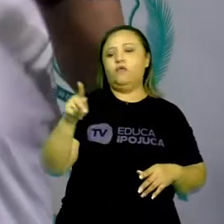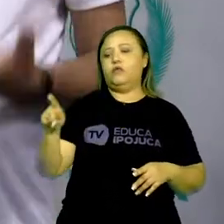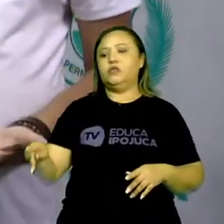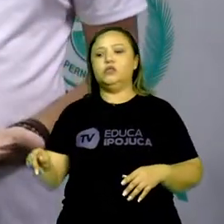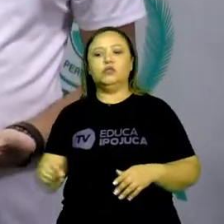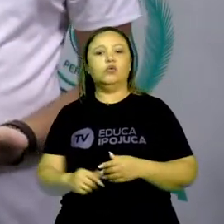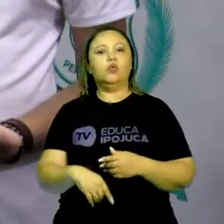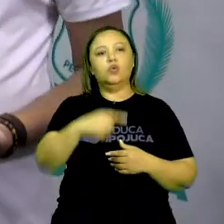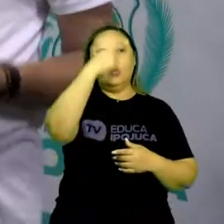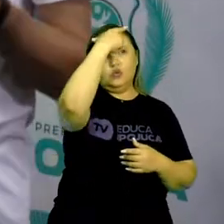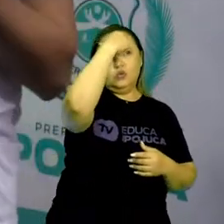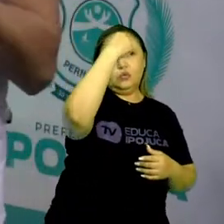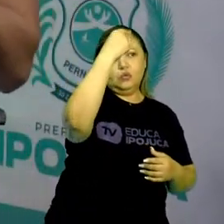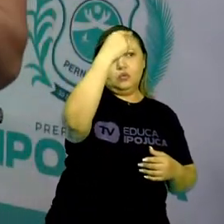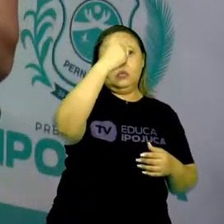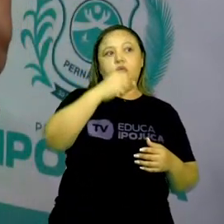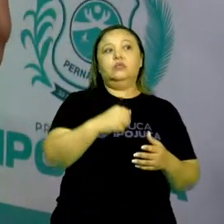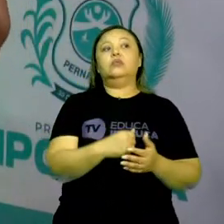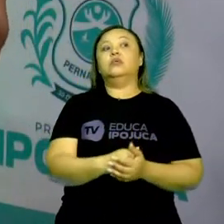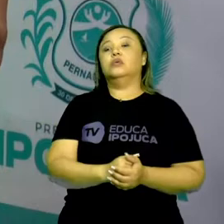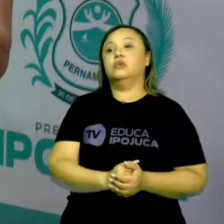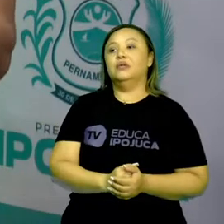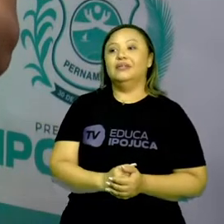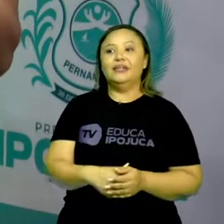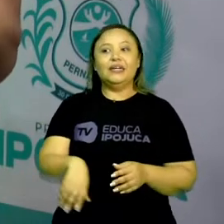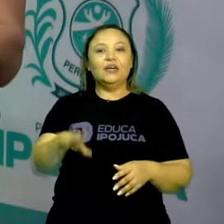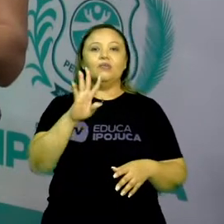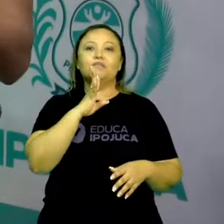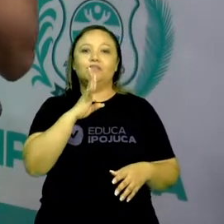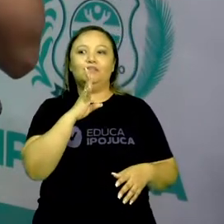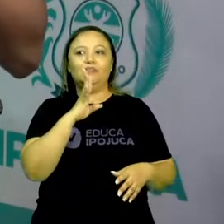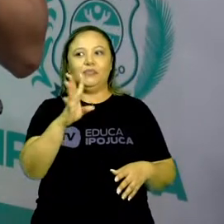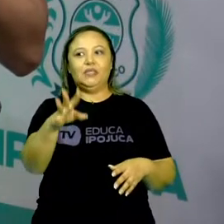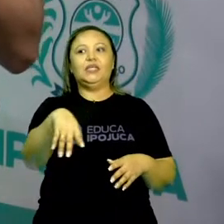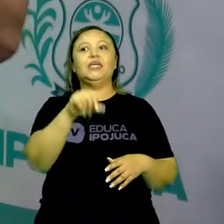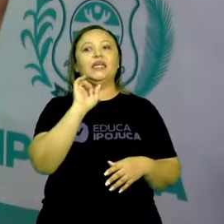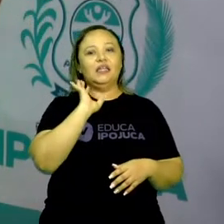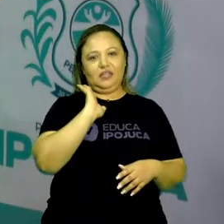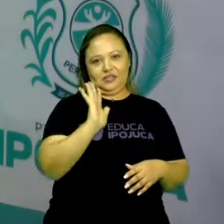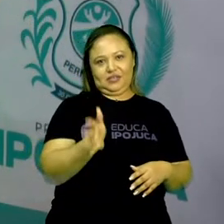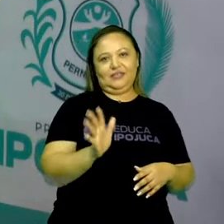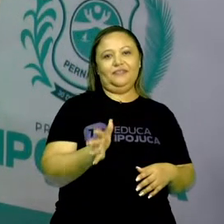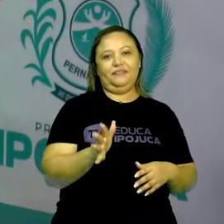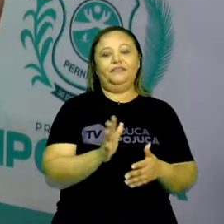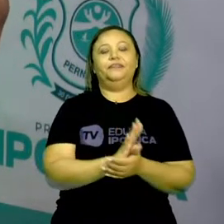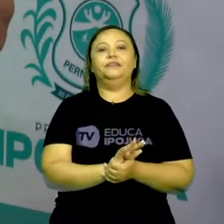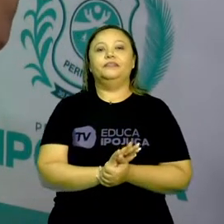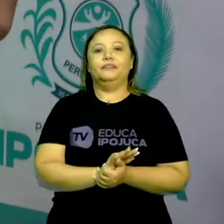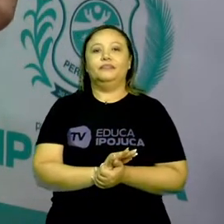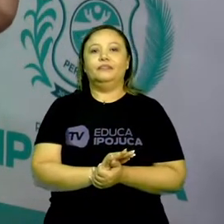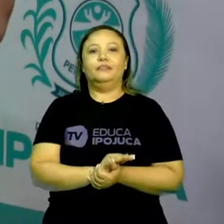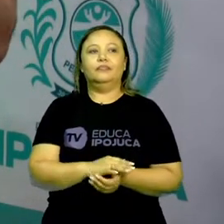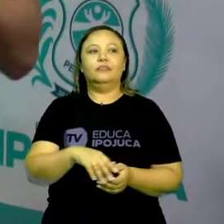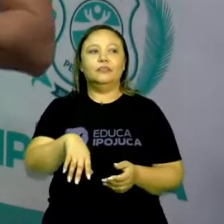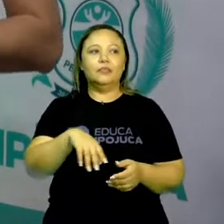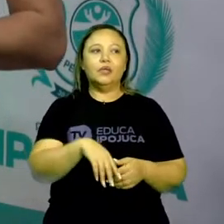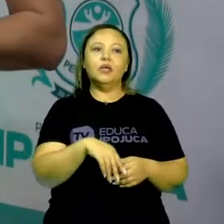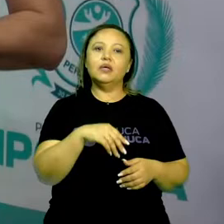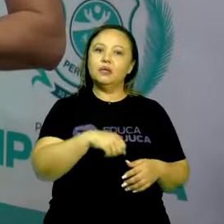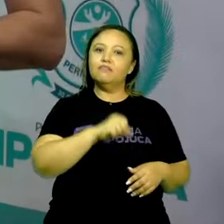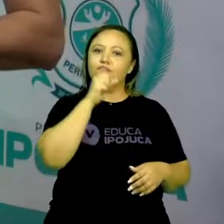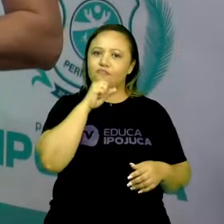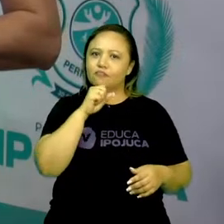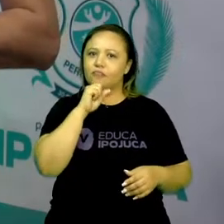Tive o prazer de conhecê-lo quando eu tinha 15 anos de idade. Ó, há muito tempo. E ele já era